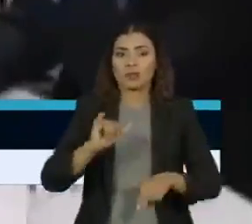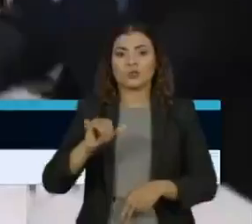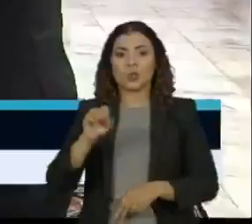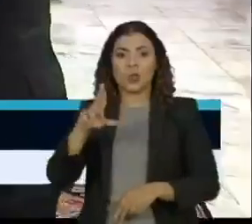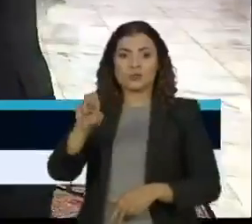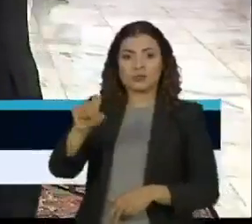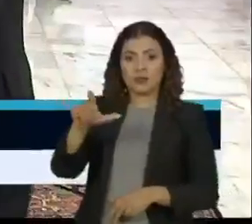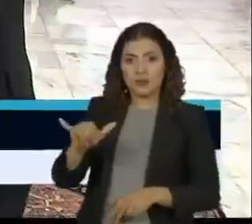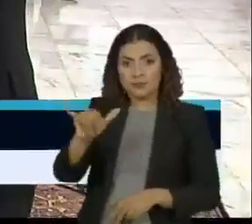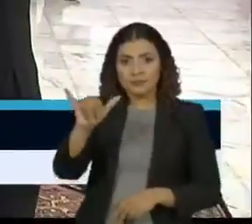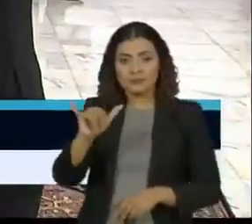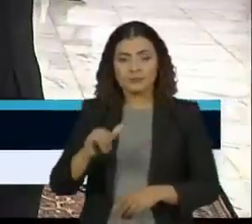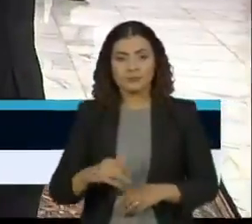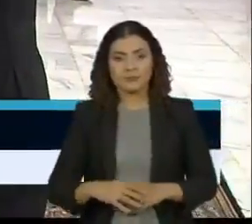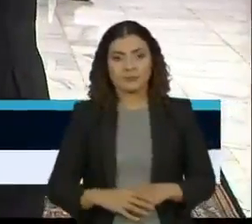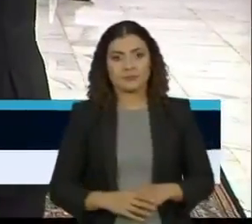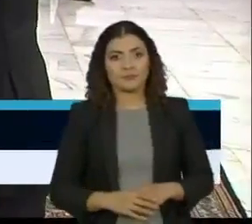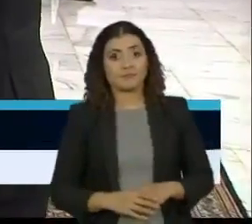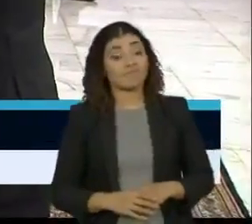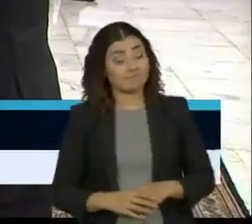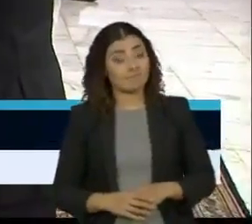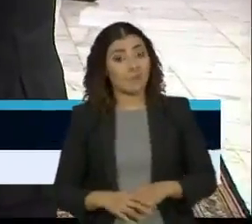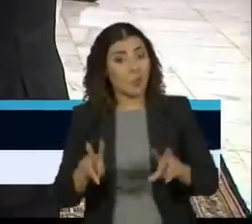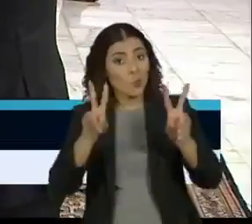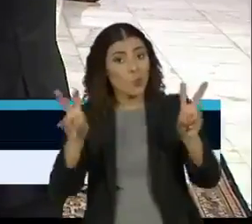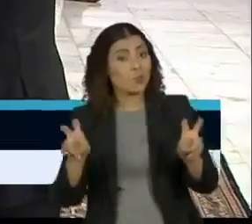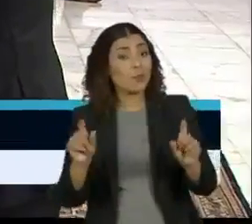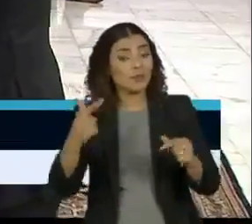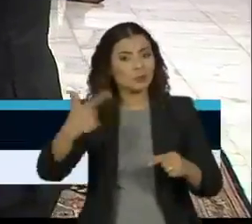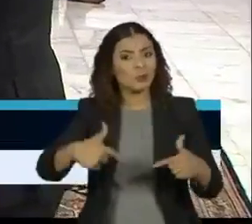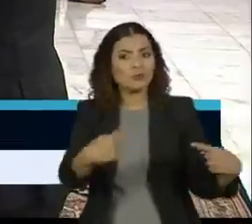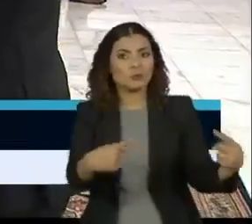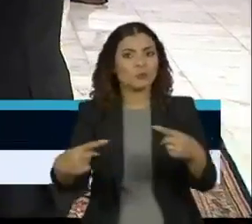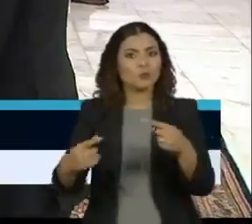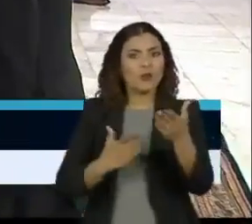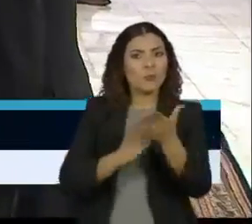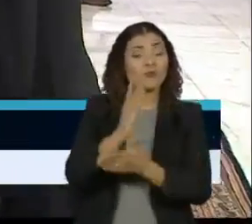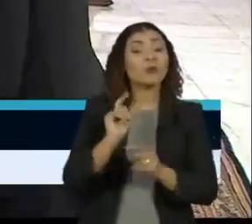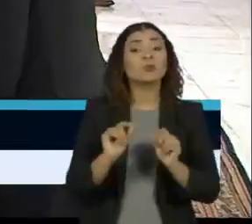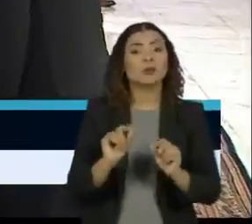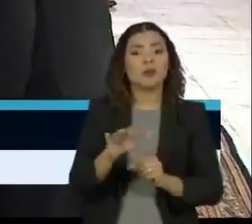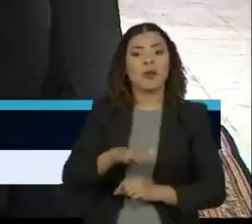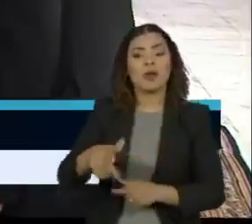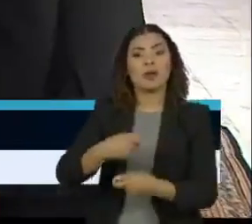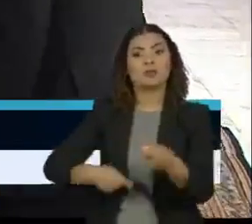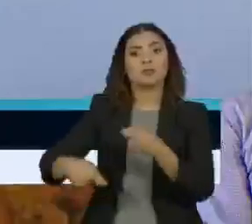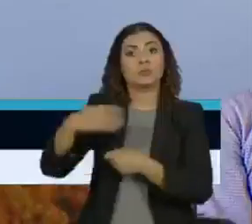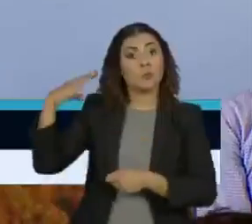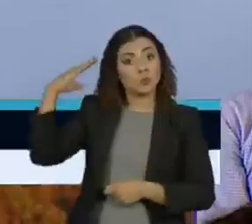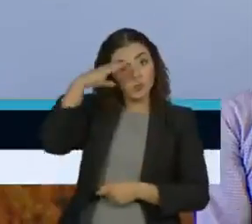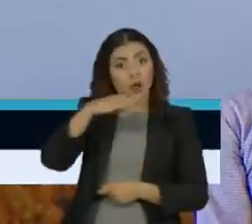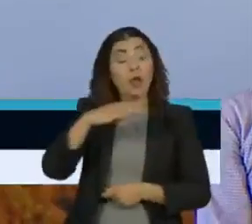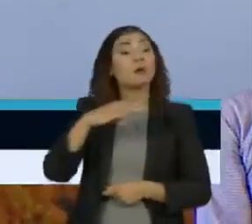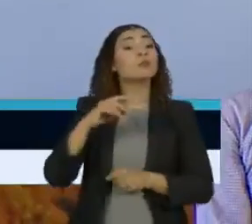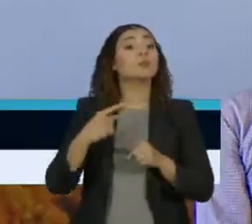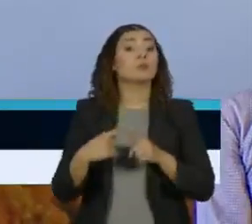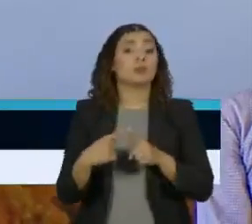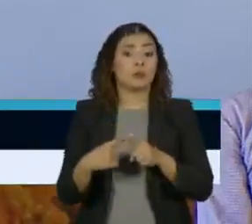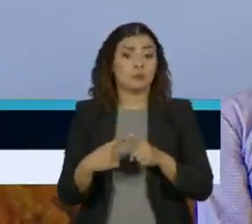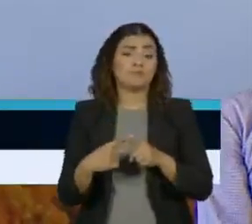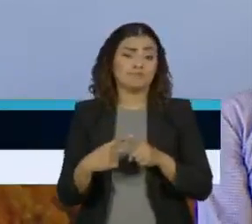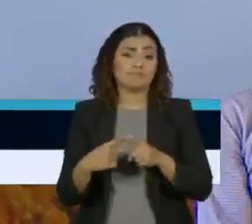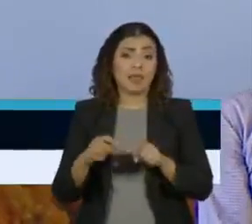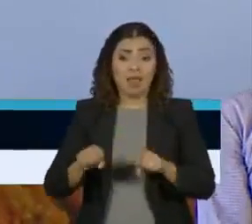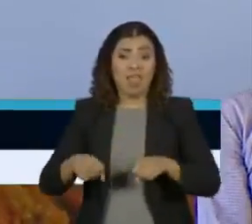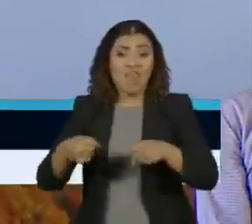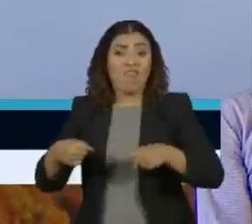Batista. O tema só voltaria a ser discutido e aprovado já na administração Bolsonaro, apesar do pouco